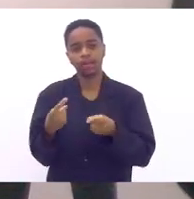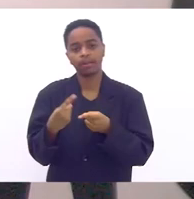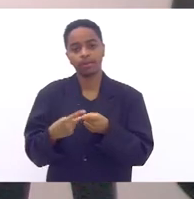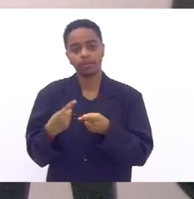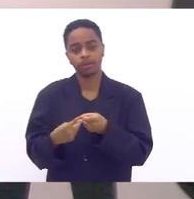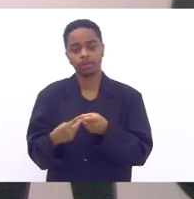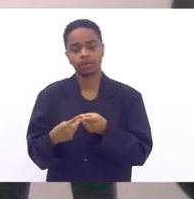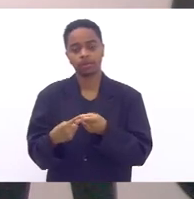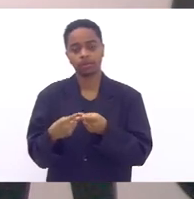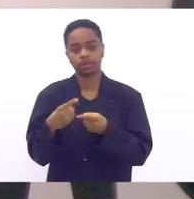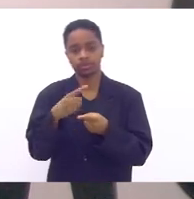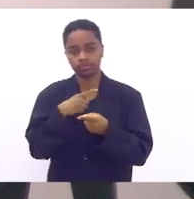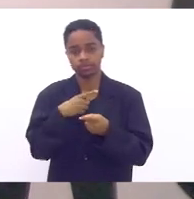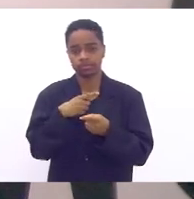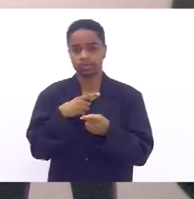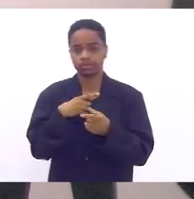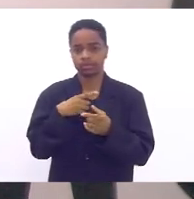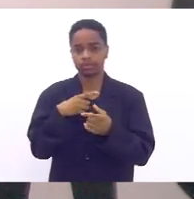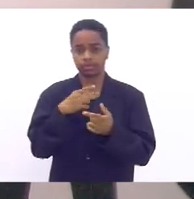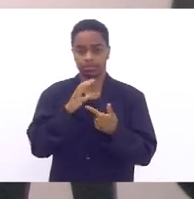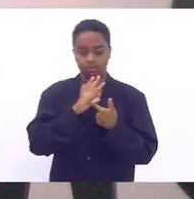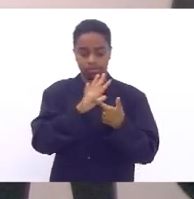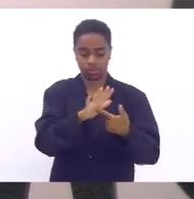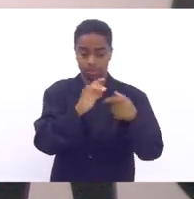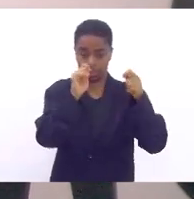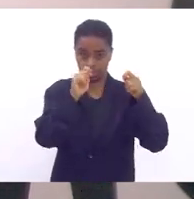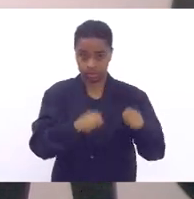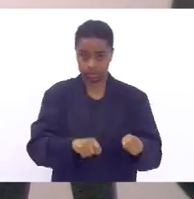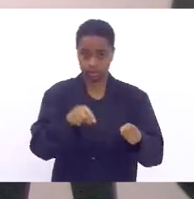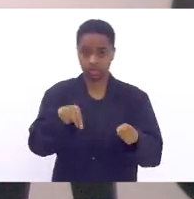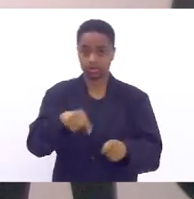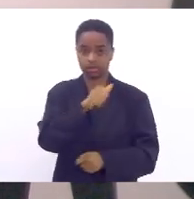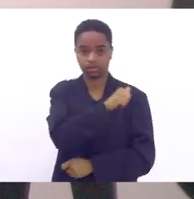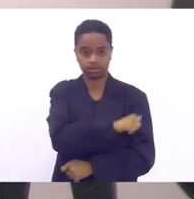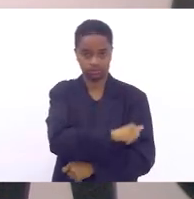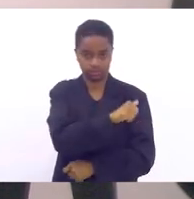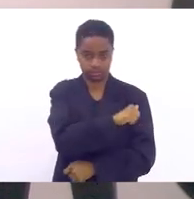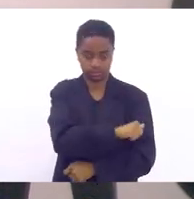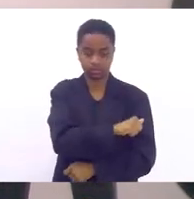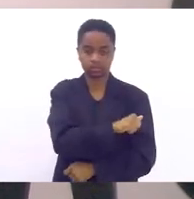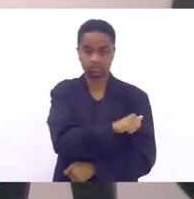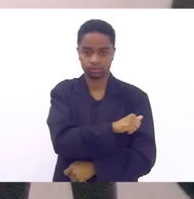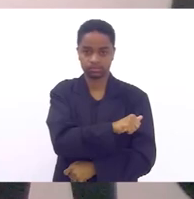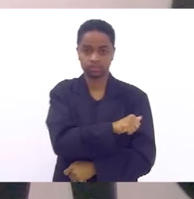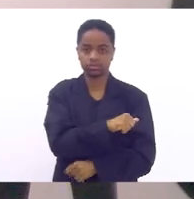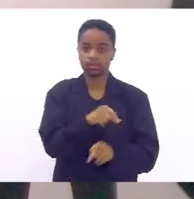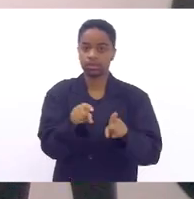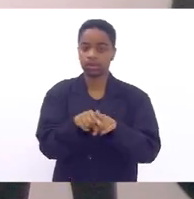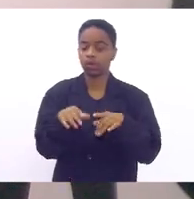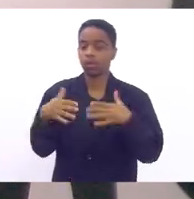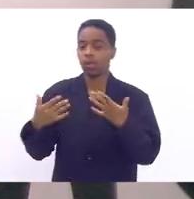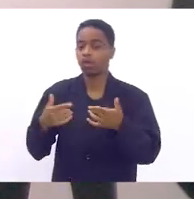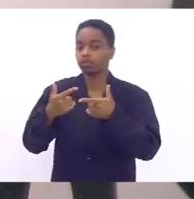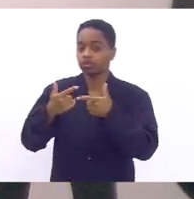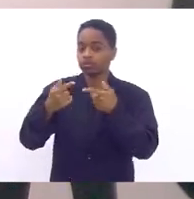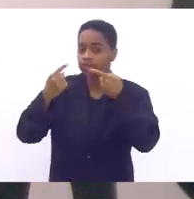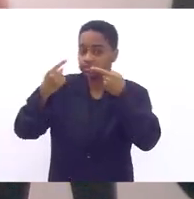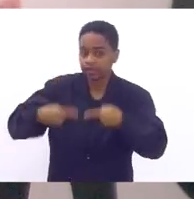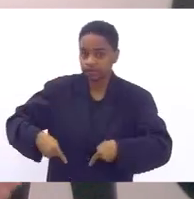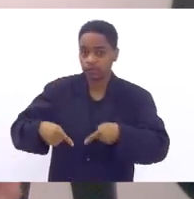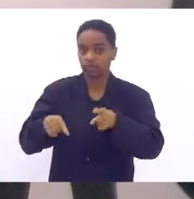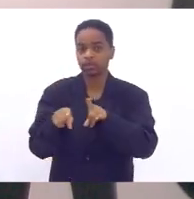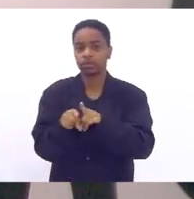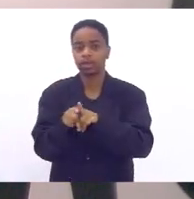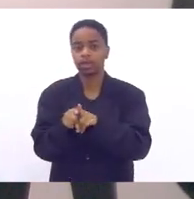dividida não é em potencial do Estado do Rio de Janeiro eh nos seus desafios e também nas